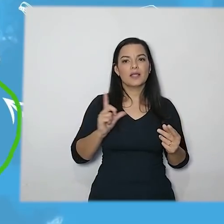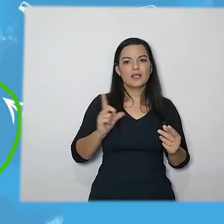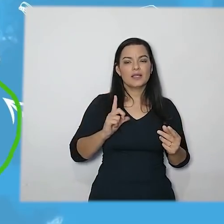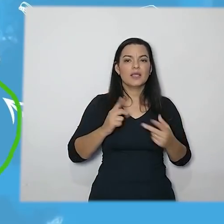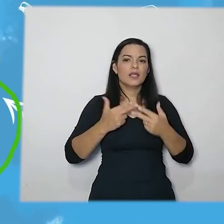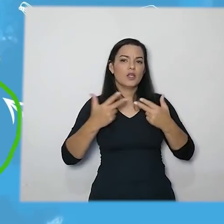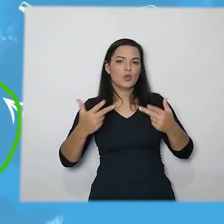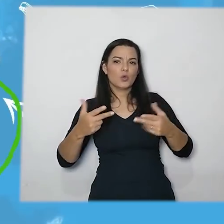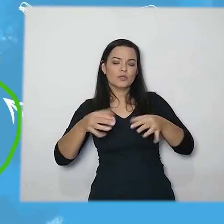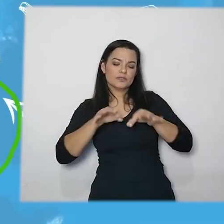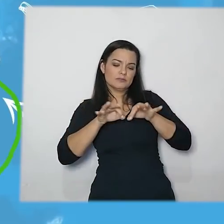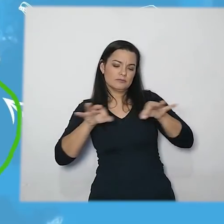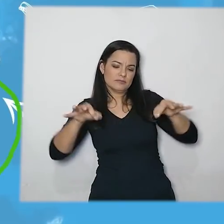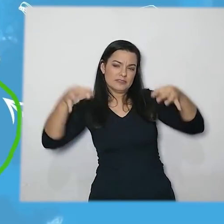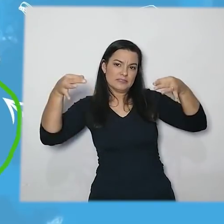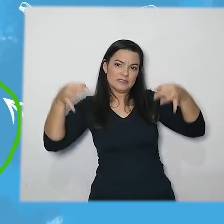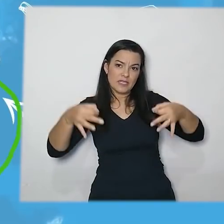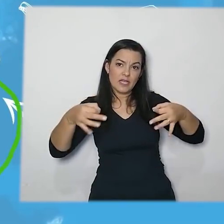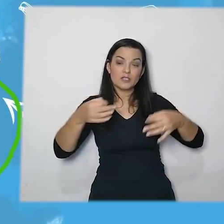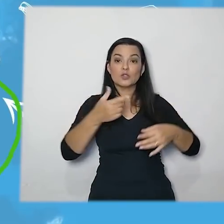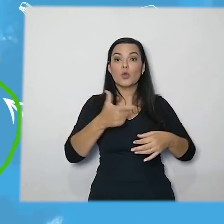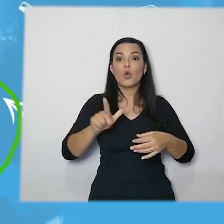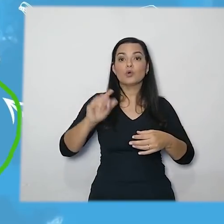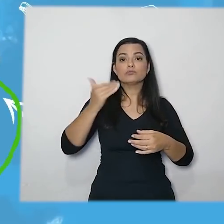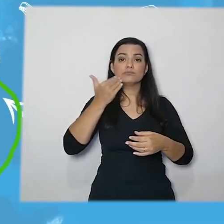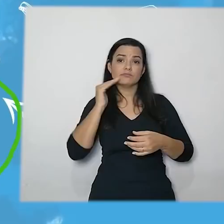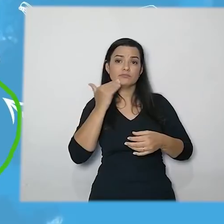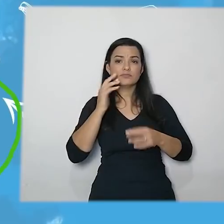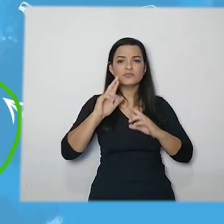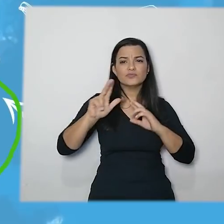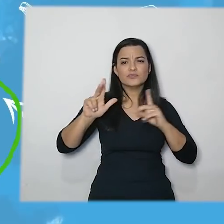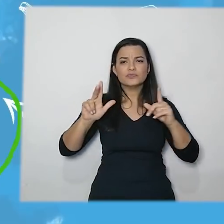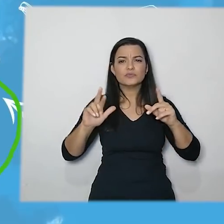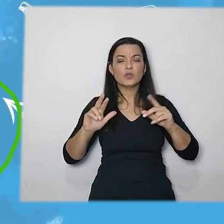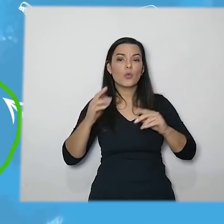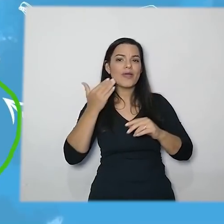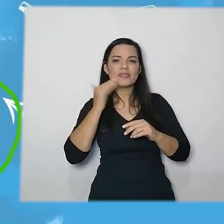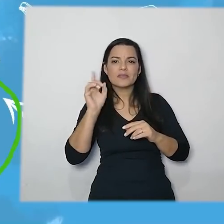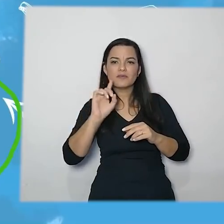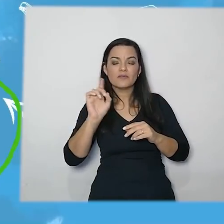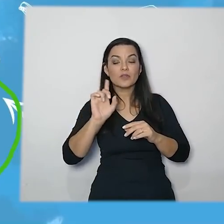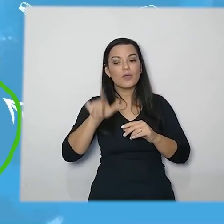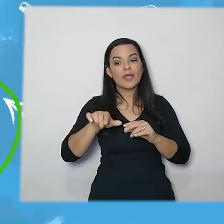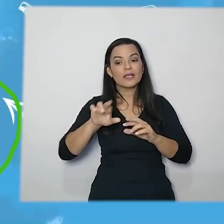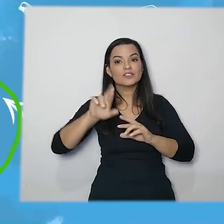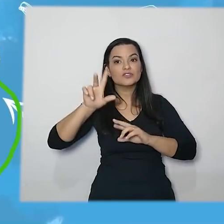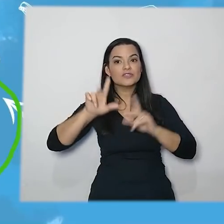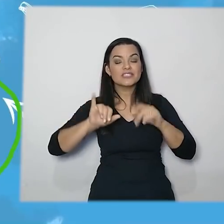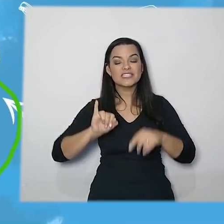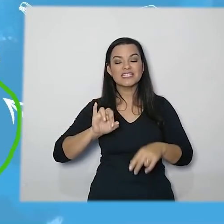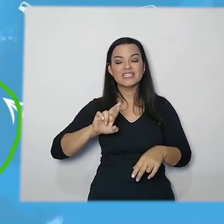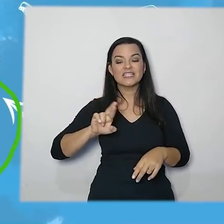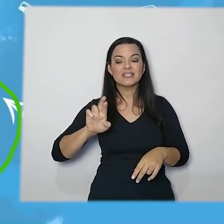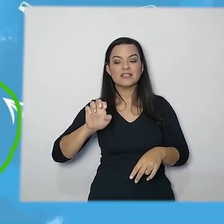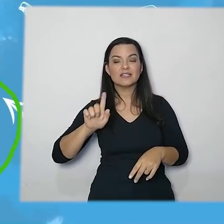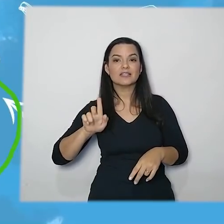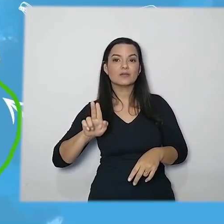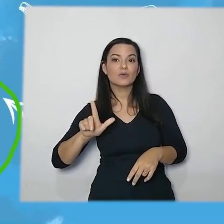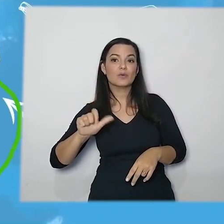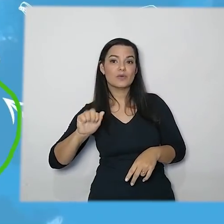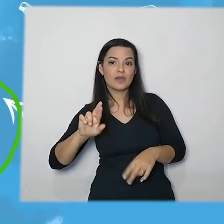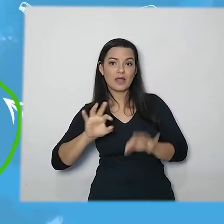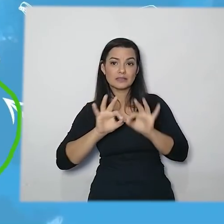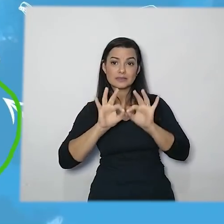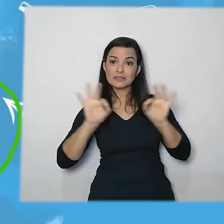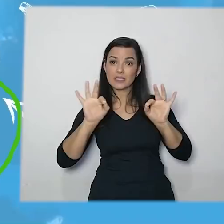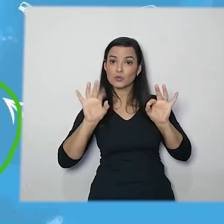regulares, irregulares. Essas formas são regulares, irregulares. Vai pensando aí